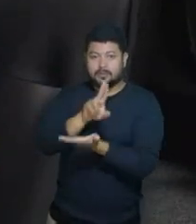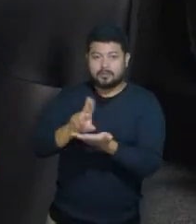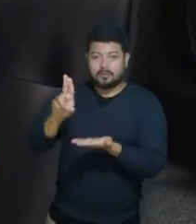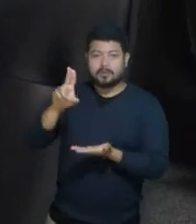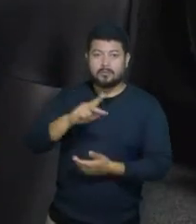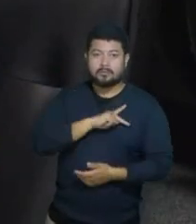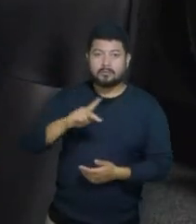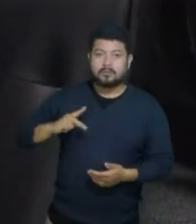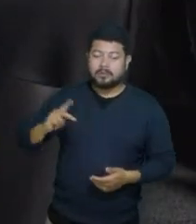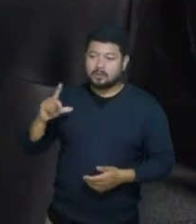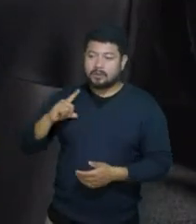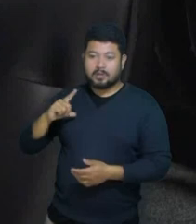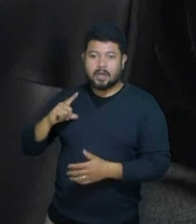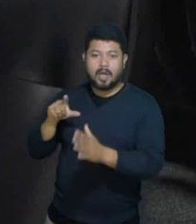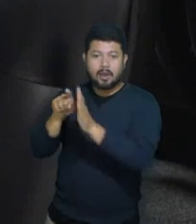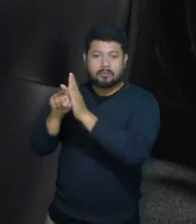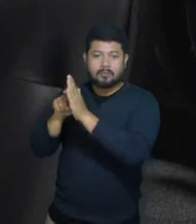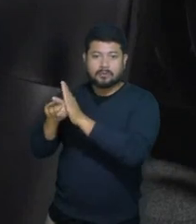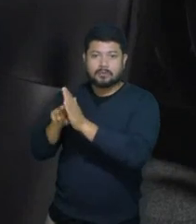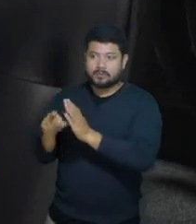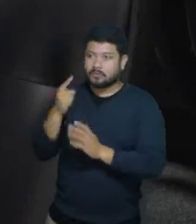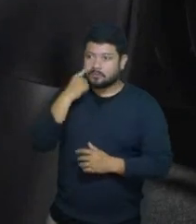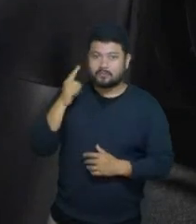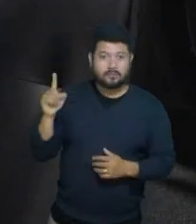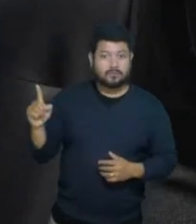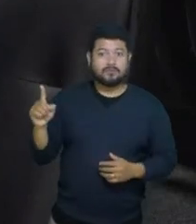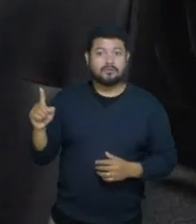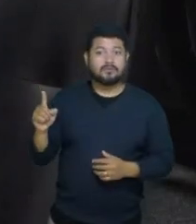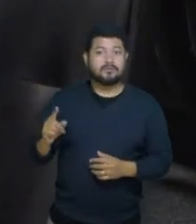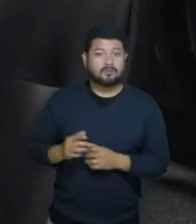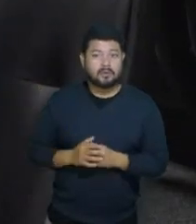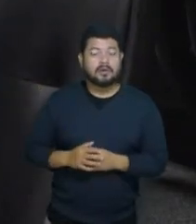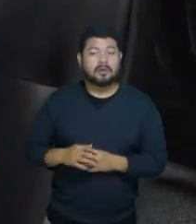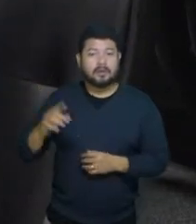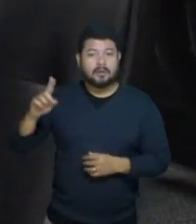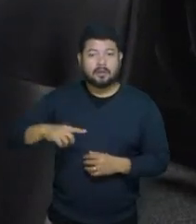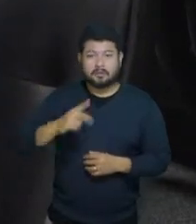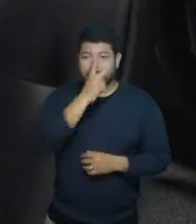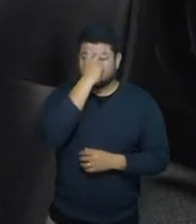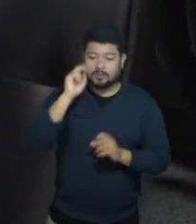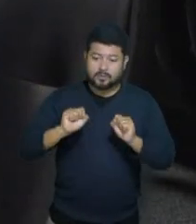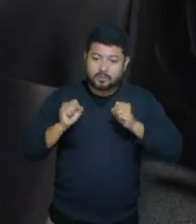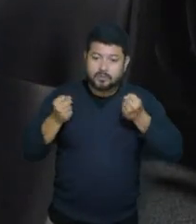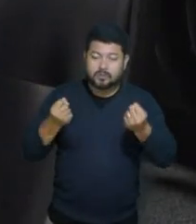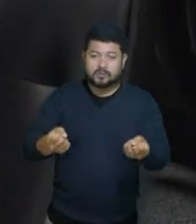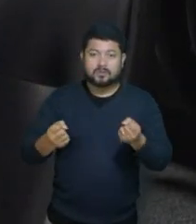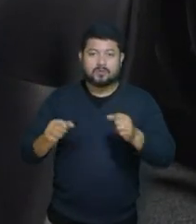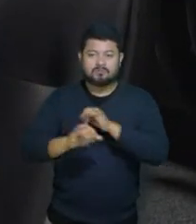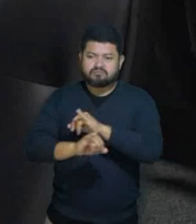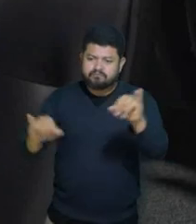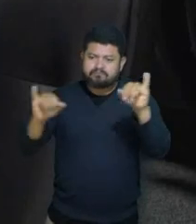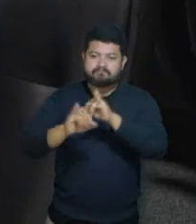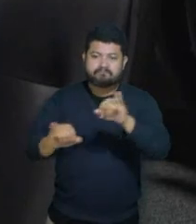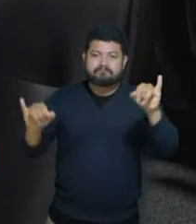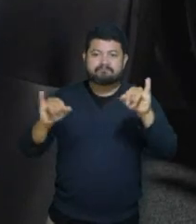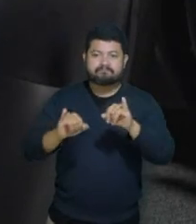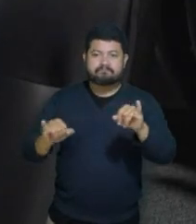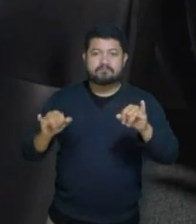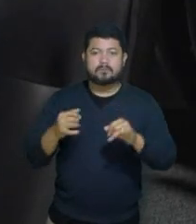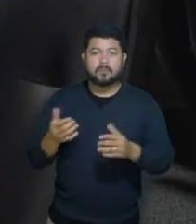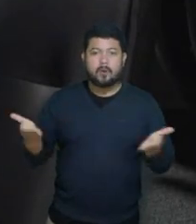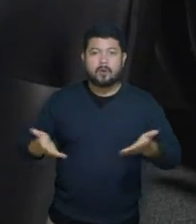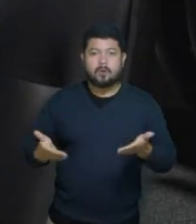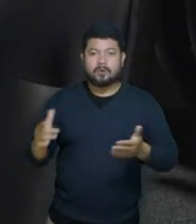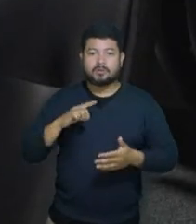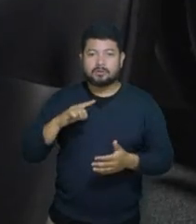pública, onde sai pesquisa desse nível, né? Com pessoas com essa disposição para transmitir. E hoje nós